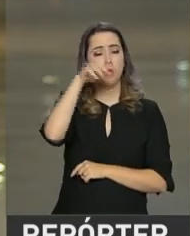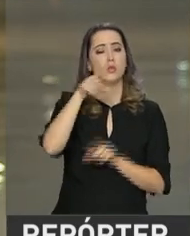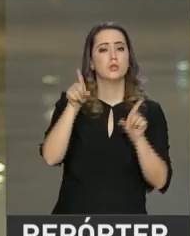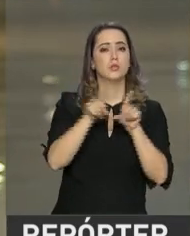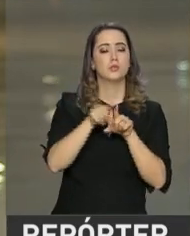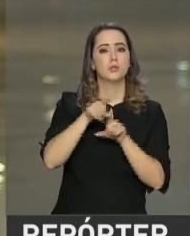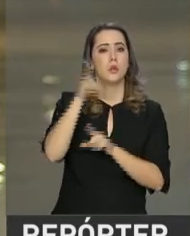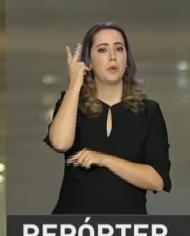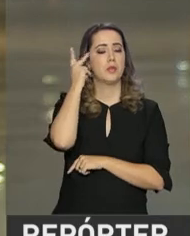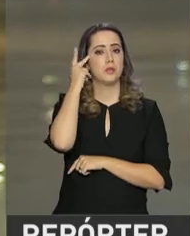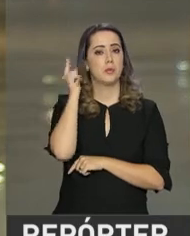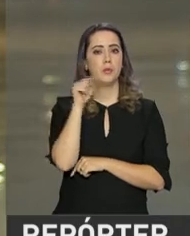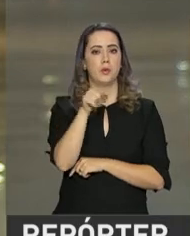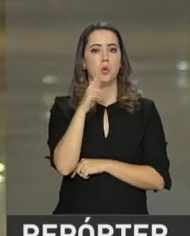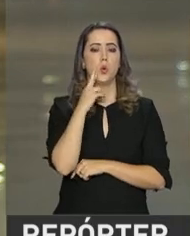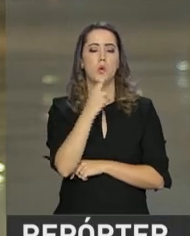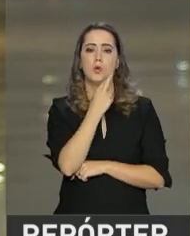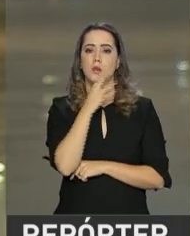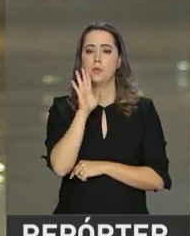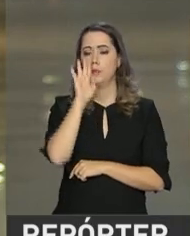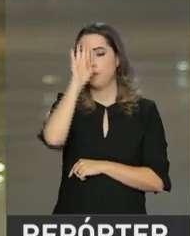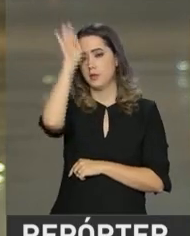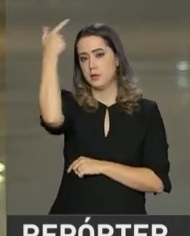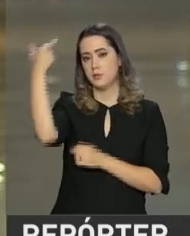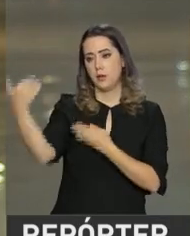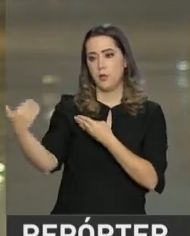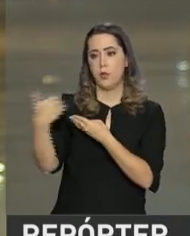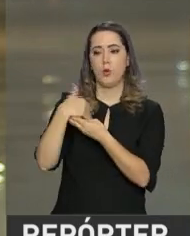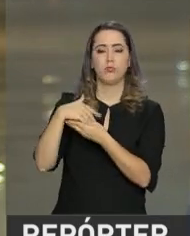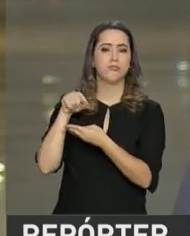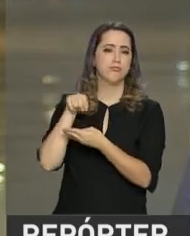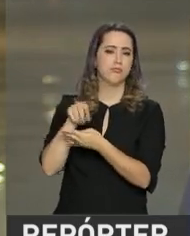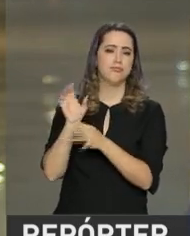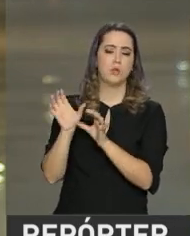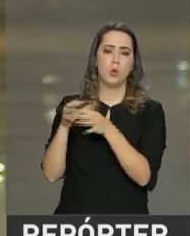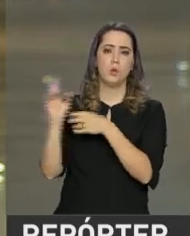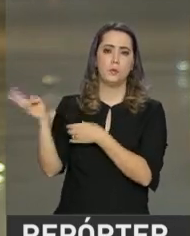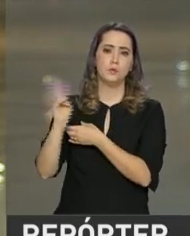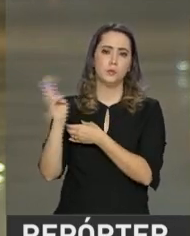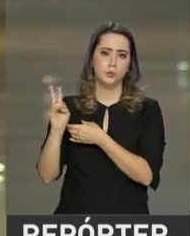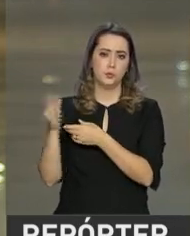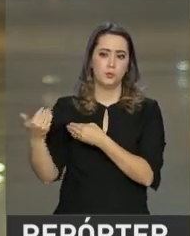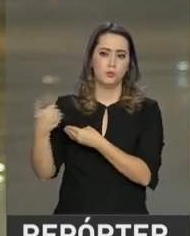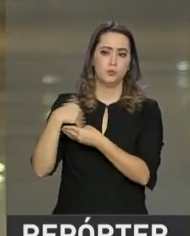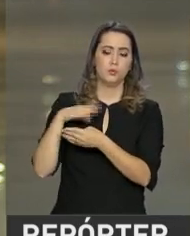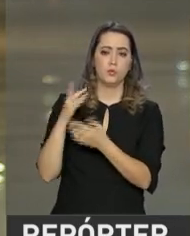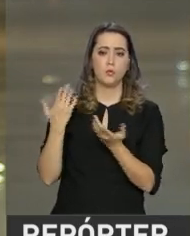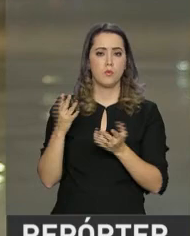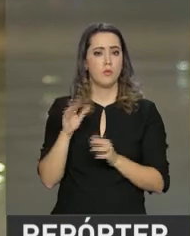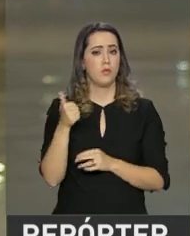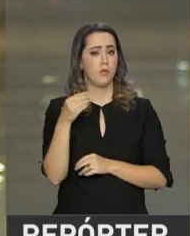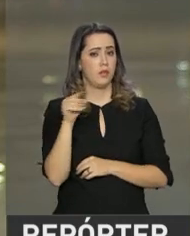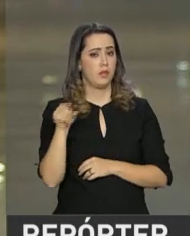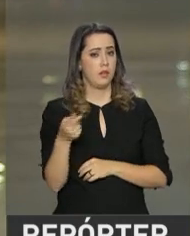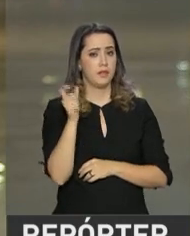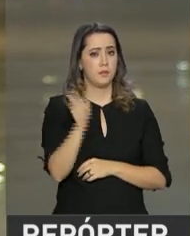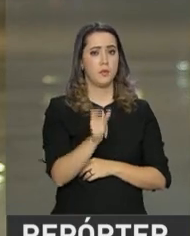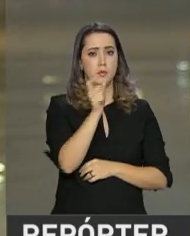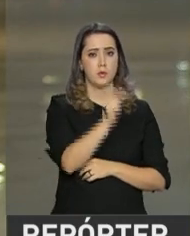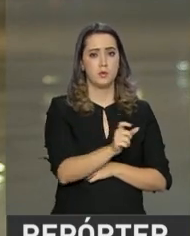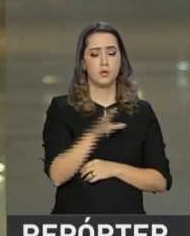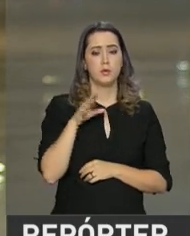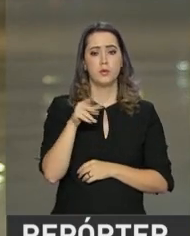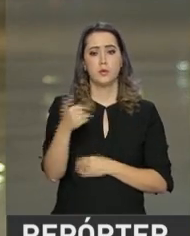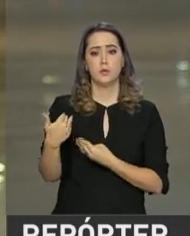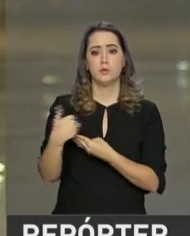lembrando que o estado de roraima é a principal porta de entrada dos imigrantes venezuelanos cerca de 10 mil venezuelanos